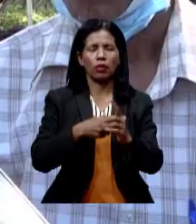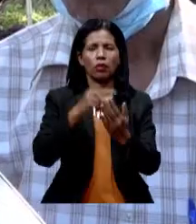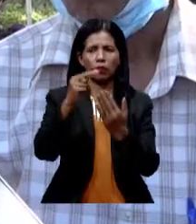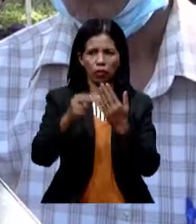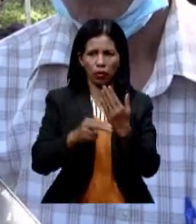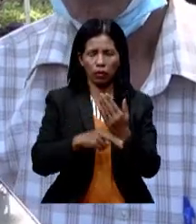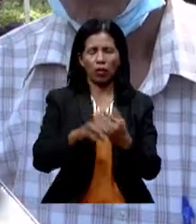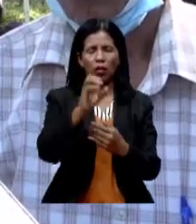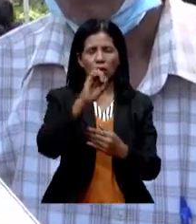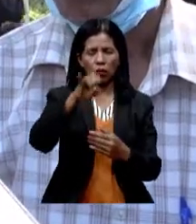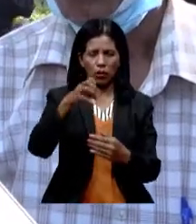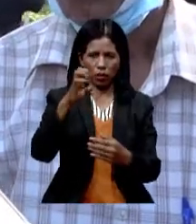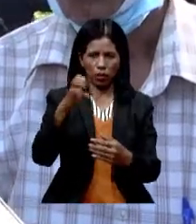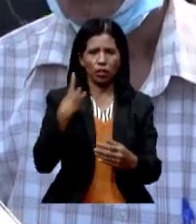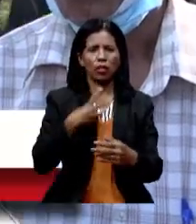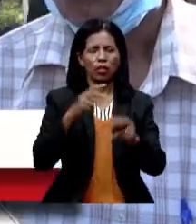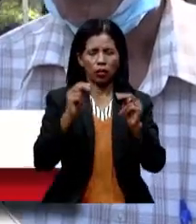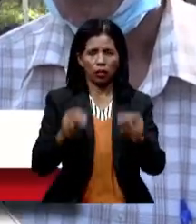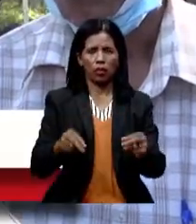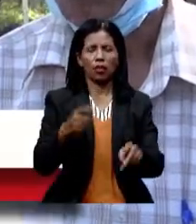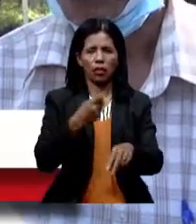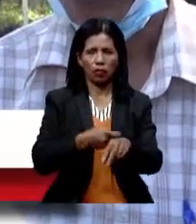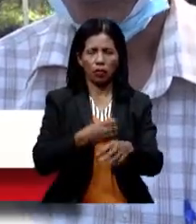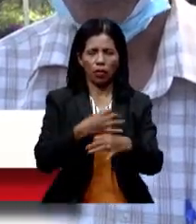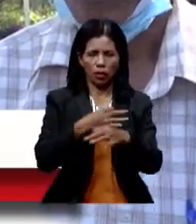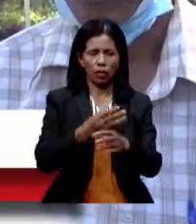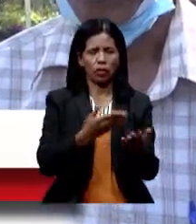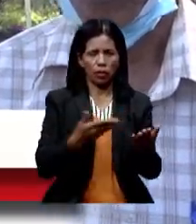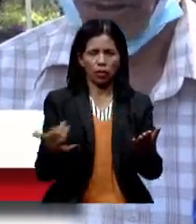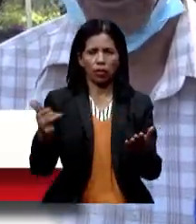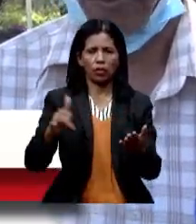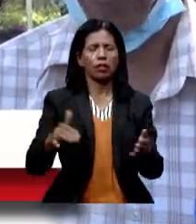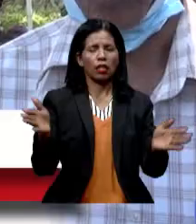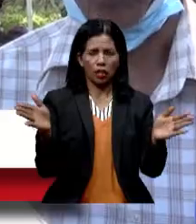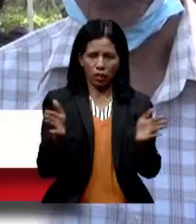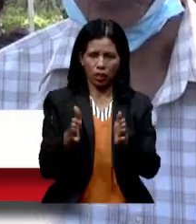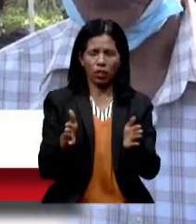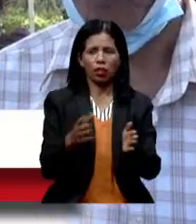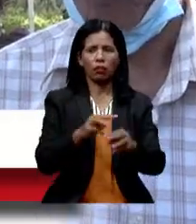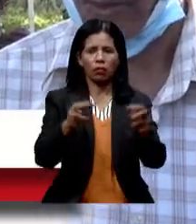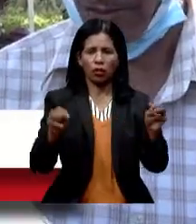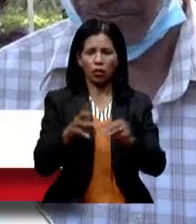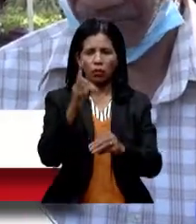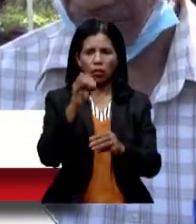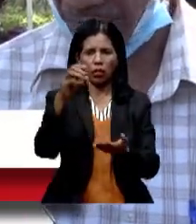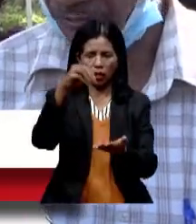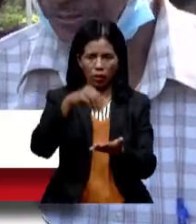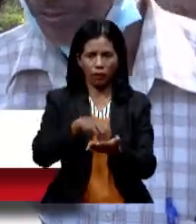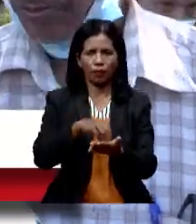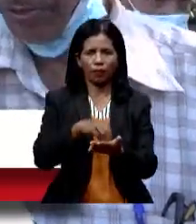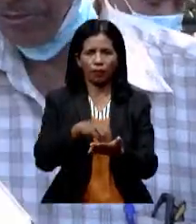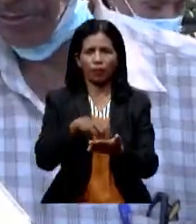na ozeana ia porque ita tengi precisa tempo para ta hadia sanser mai ve sira ki kuang ki kuane munisipi dili tawana ia ia